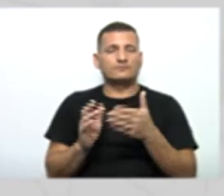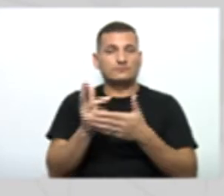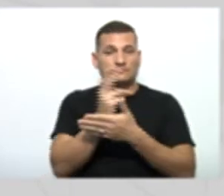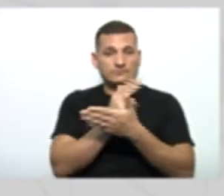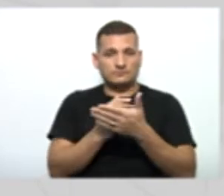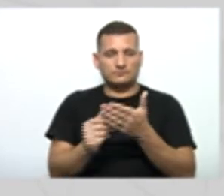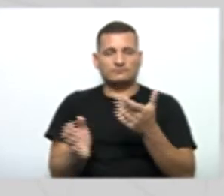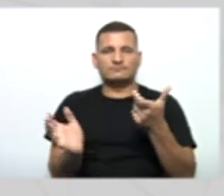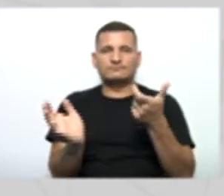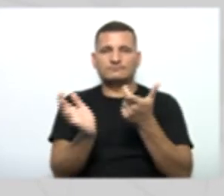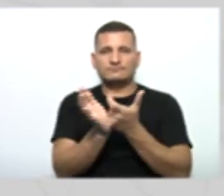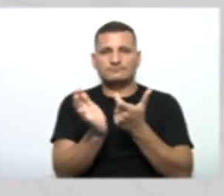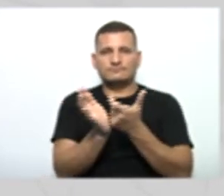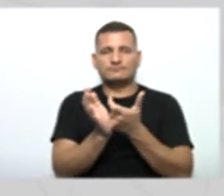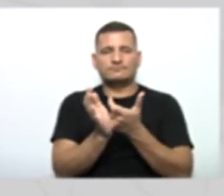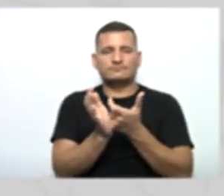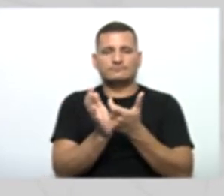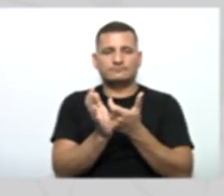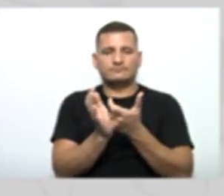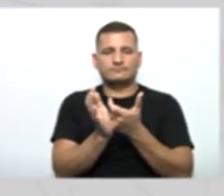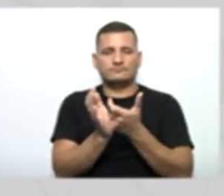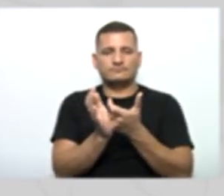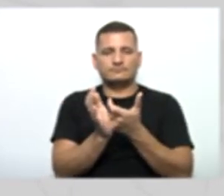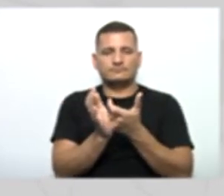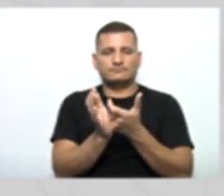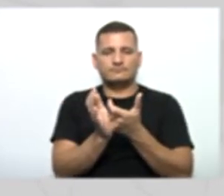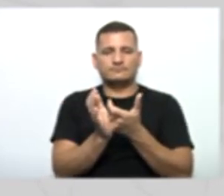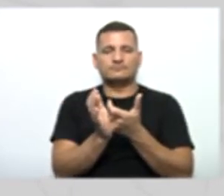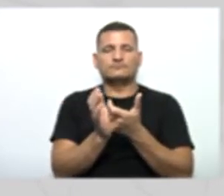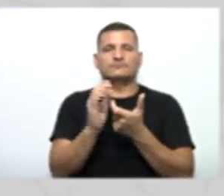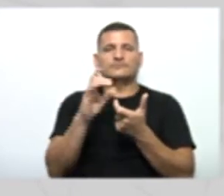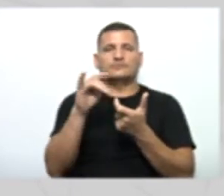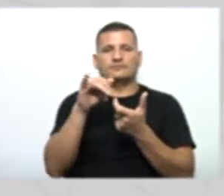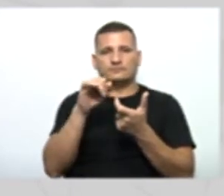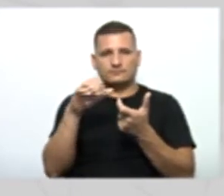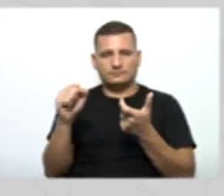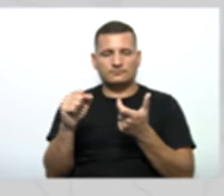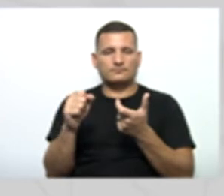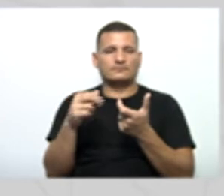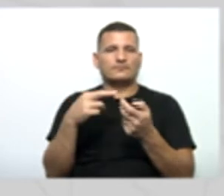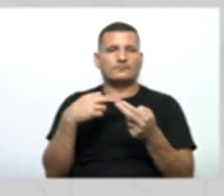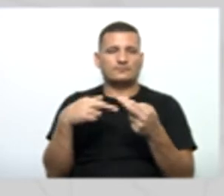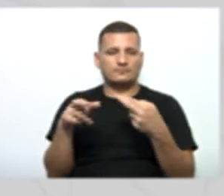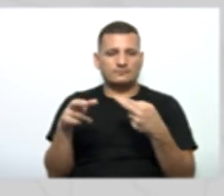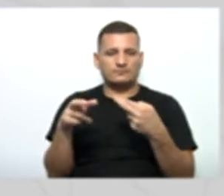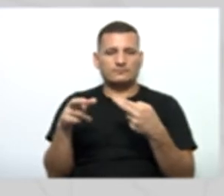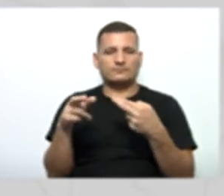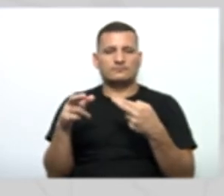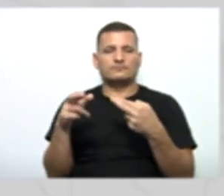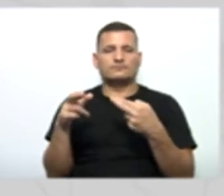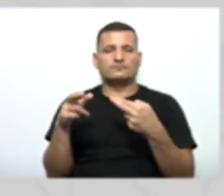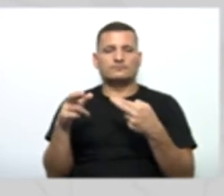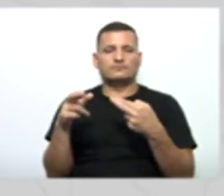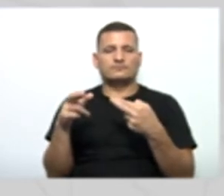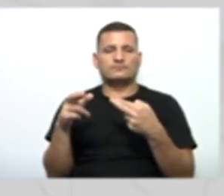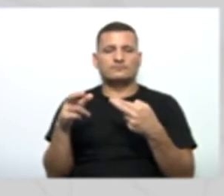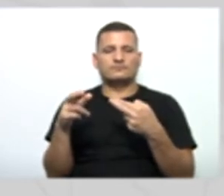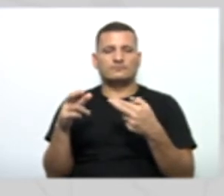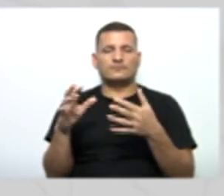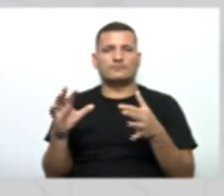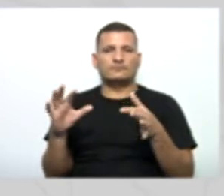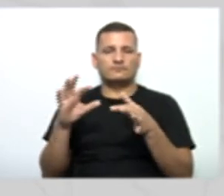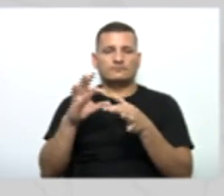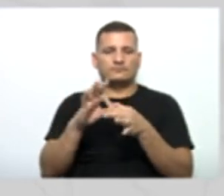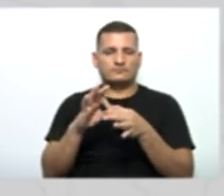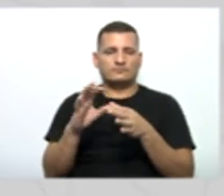classe? Lógico, as classes, os relacionamentos, as associações, as